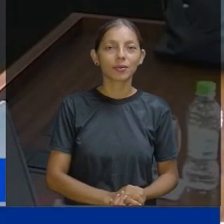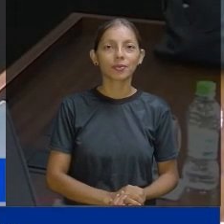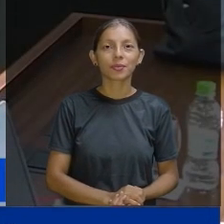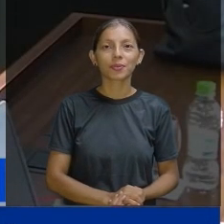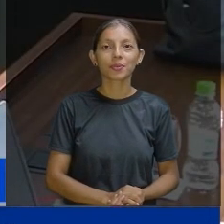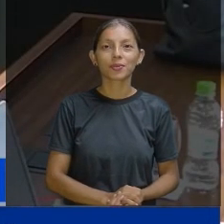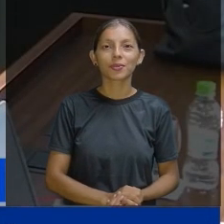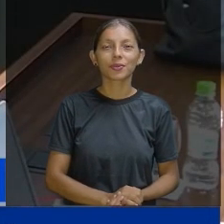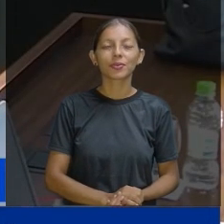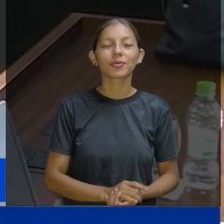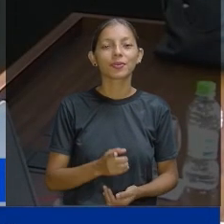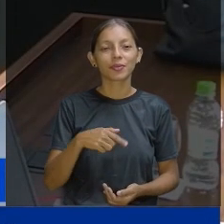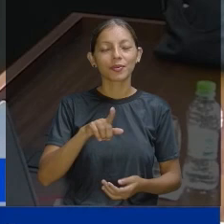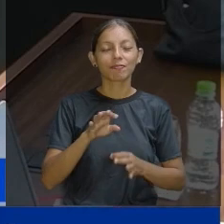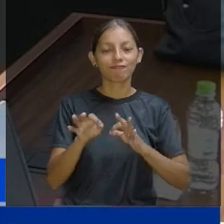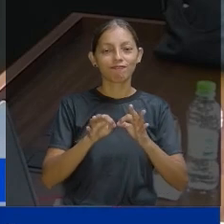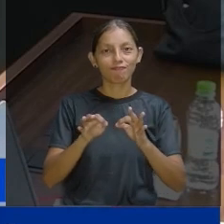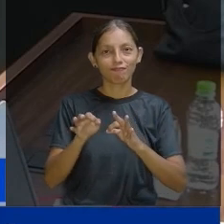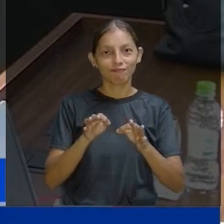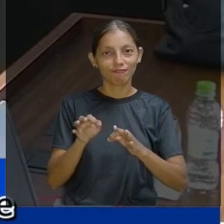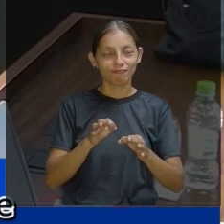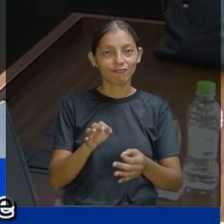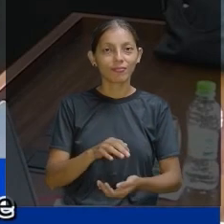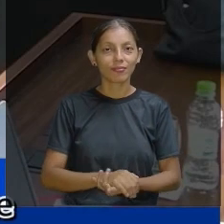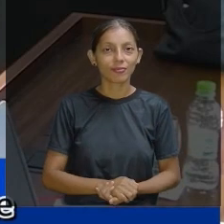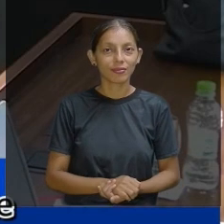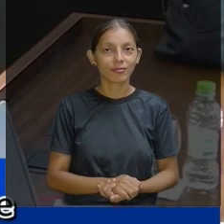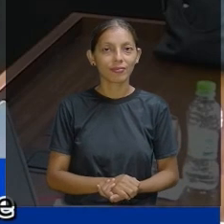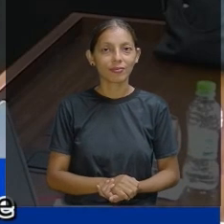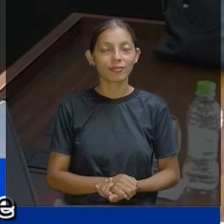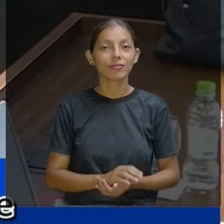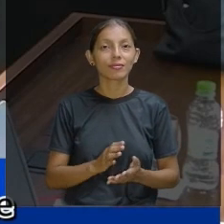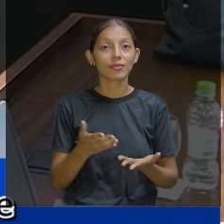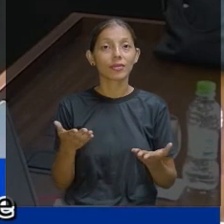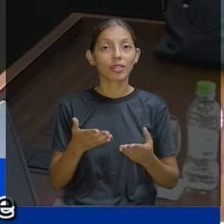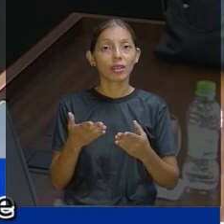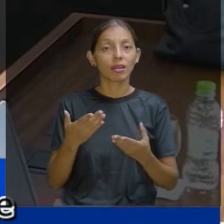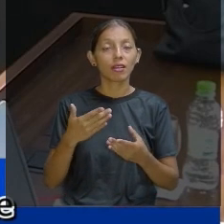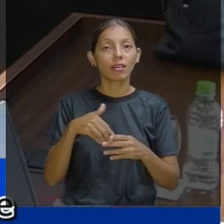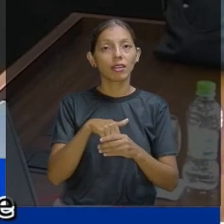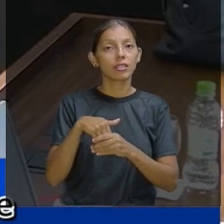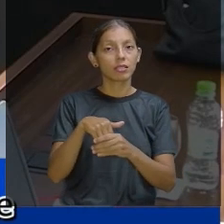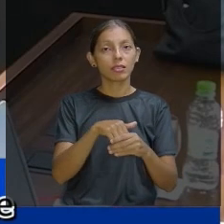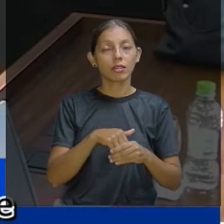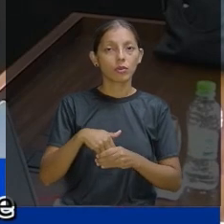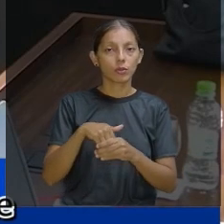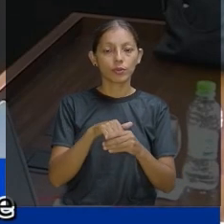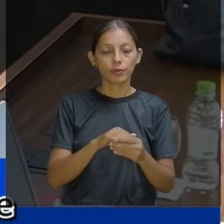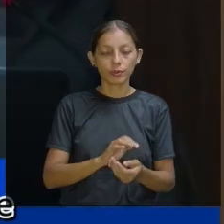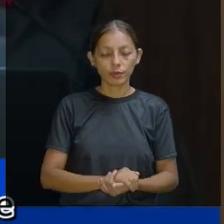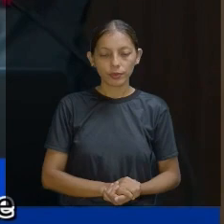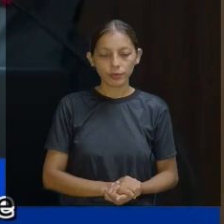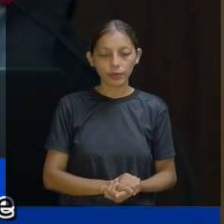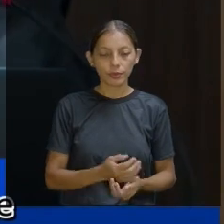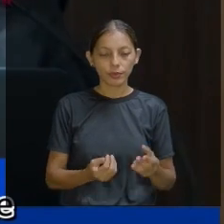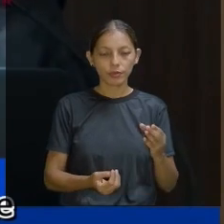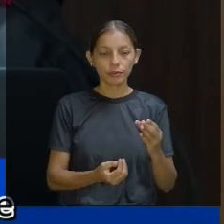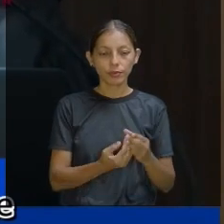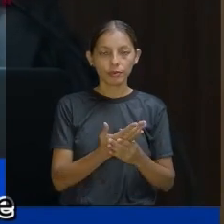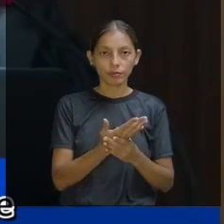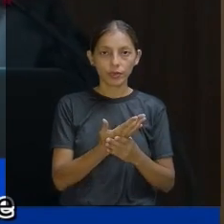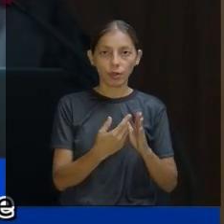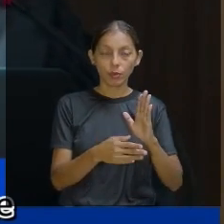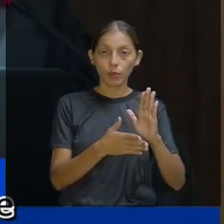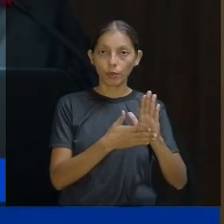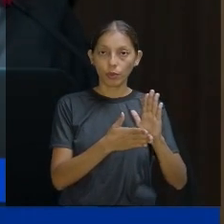as resoluções para esta eleição agora, surgiu uma proposta muito interessante da comunidade negra, que era fazer,